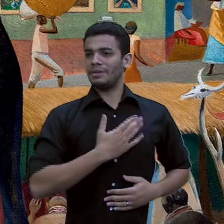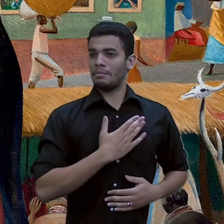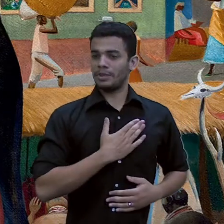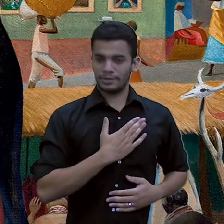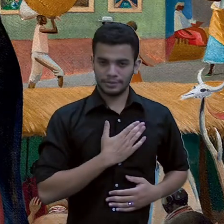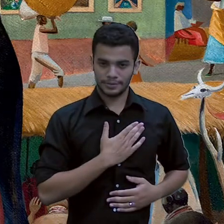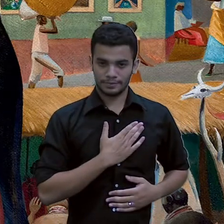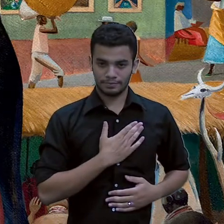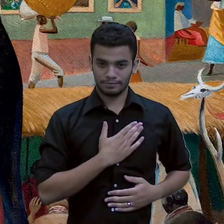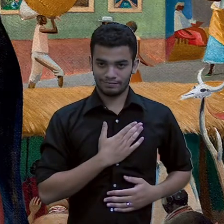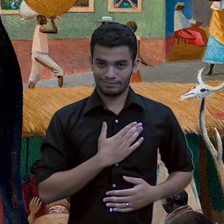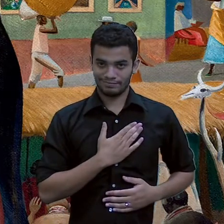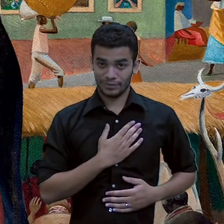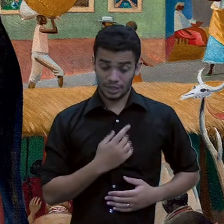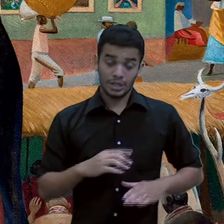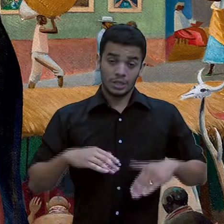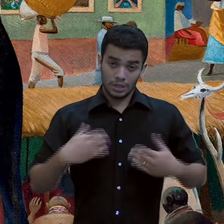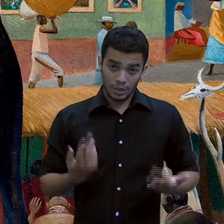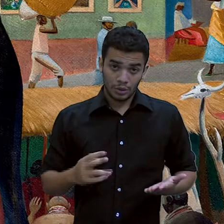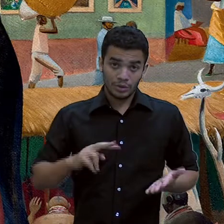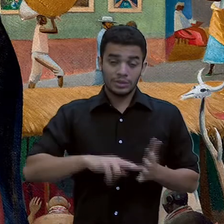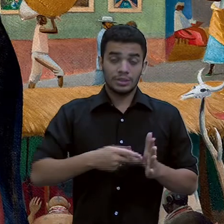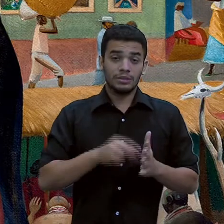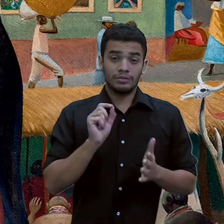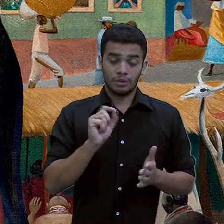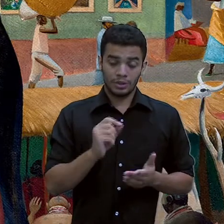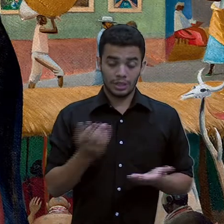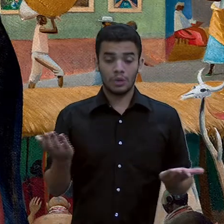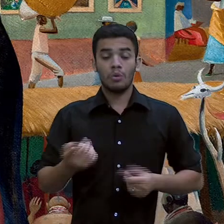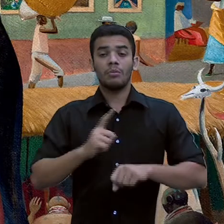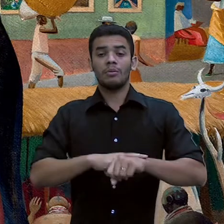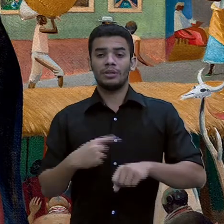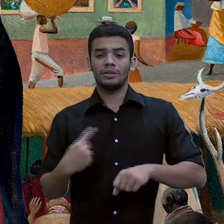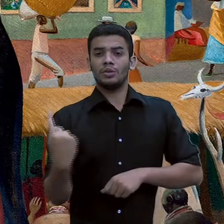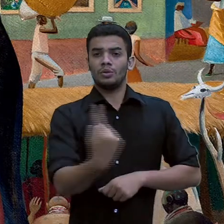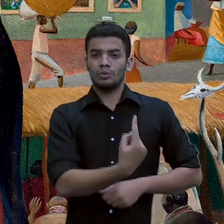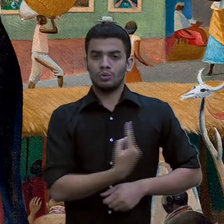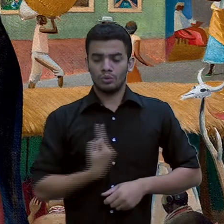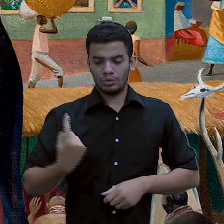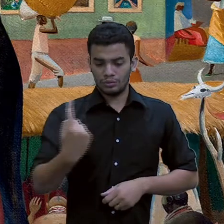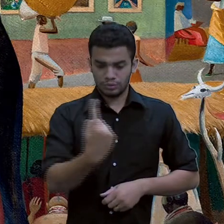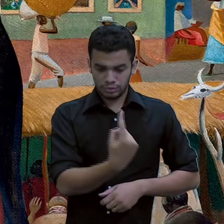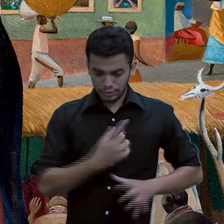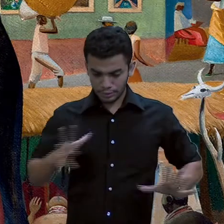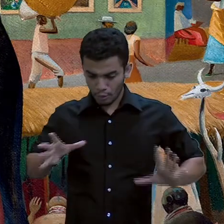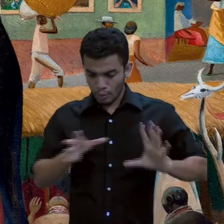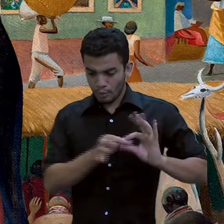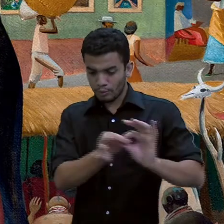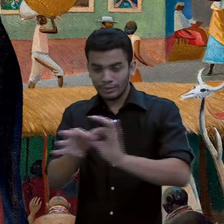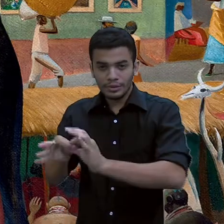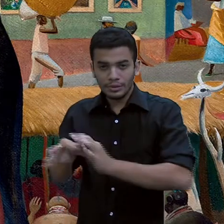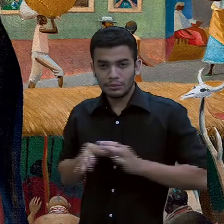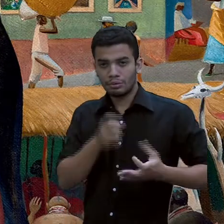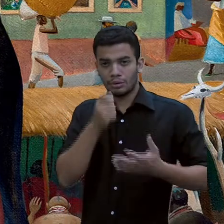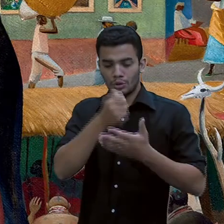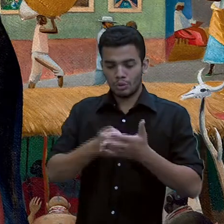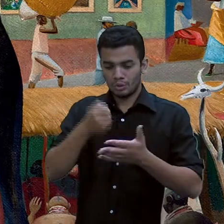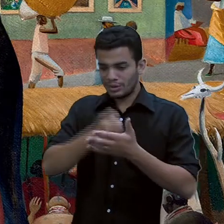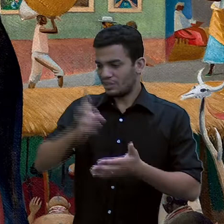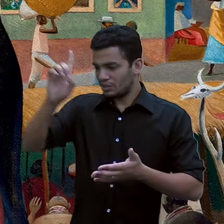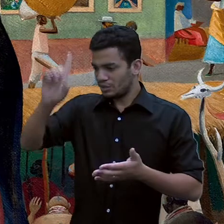unir, dar as mãos uns aos outros e continuar lutando pelos nossos direitos,